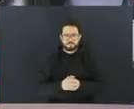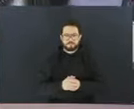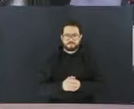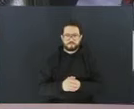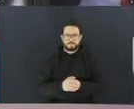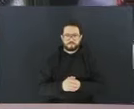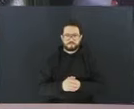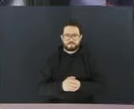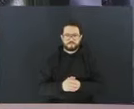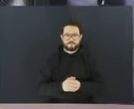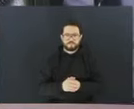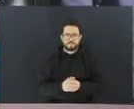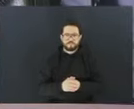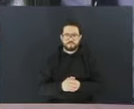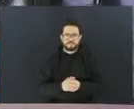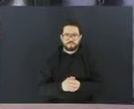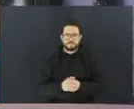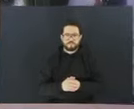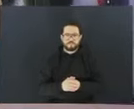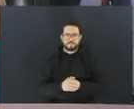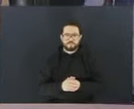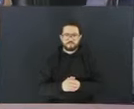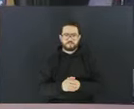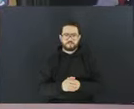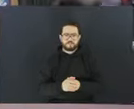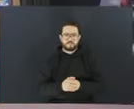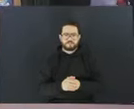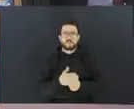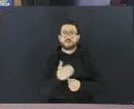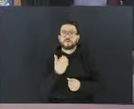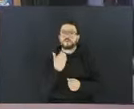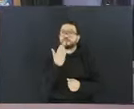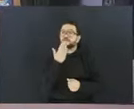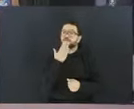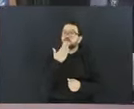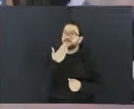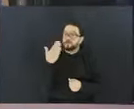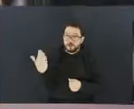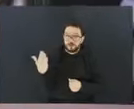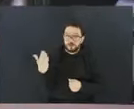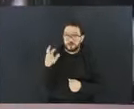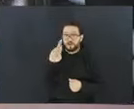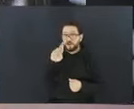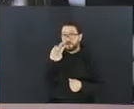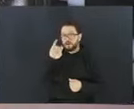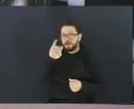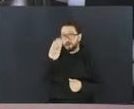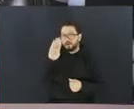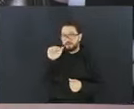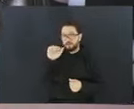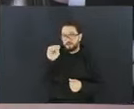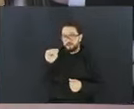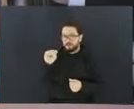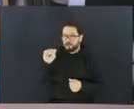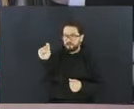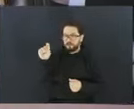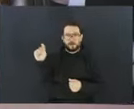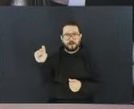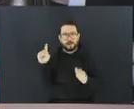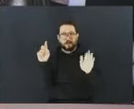Bom, eu vou pedir para o coronel Ribas responder as perguntas do senhor, né? Vou pedir para o